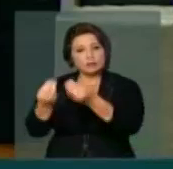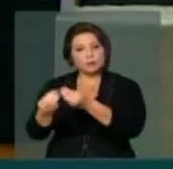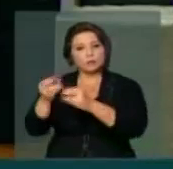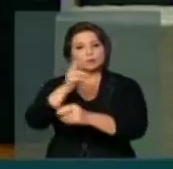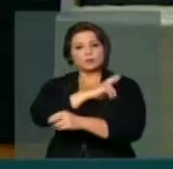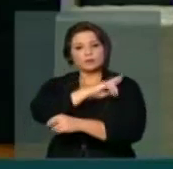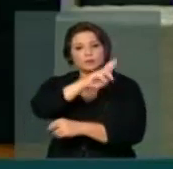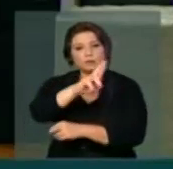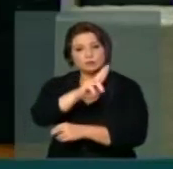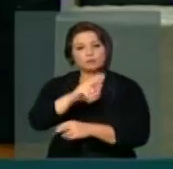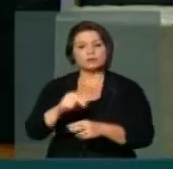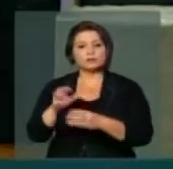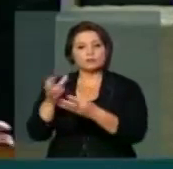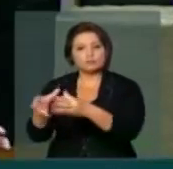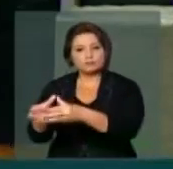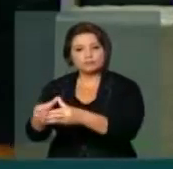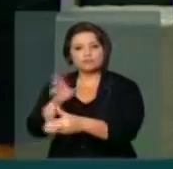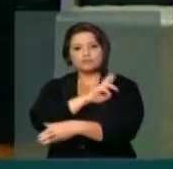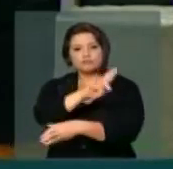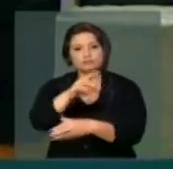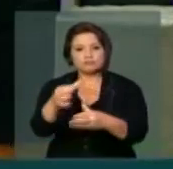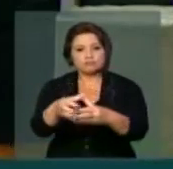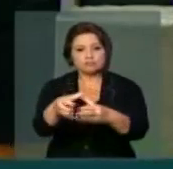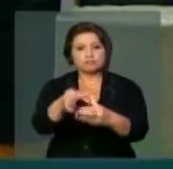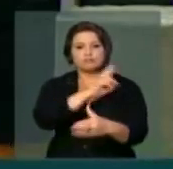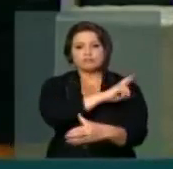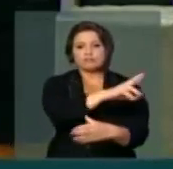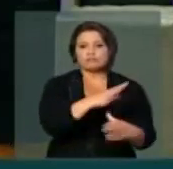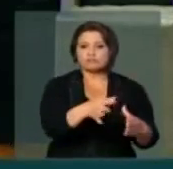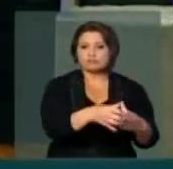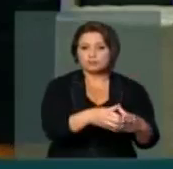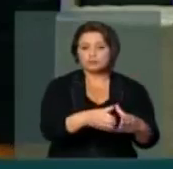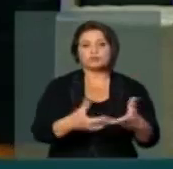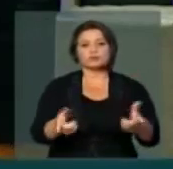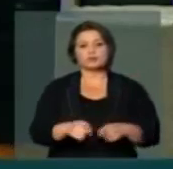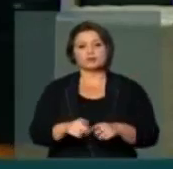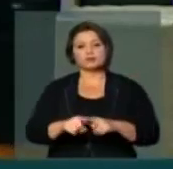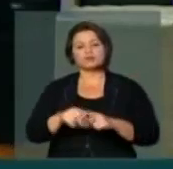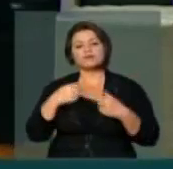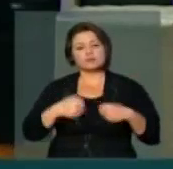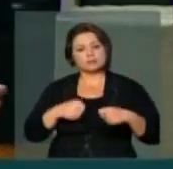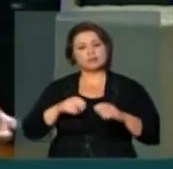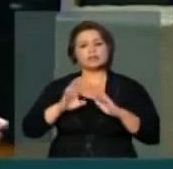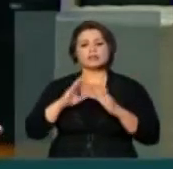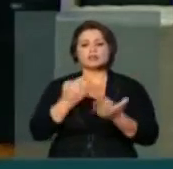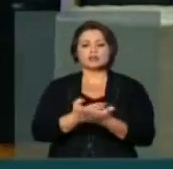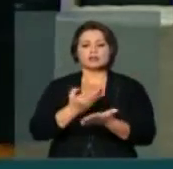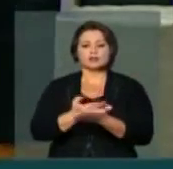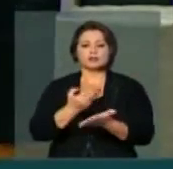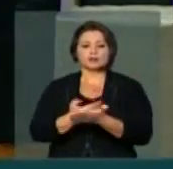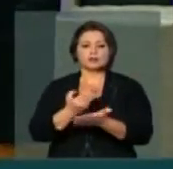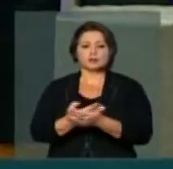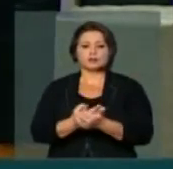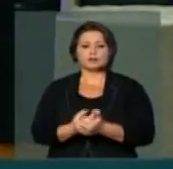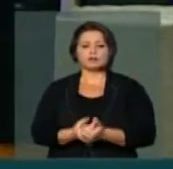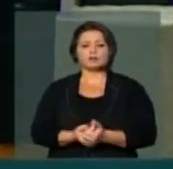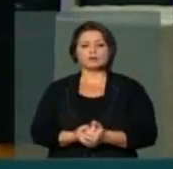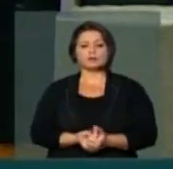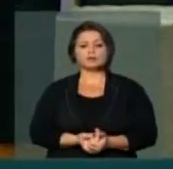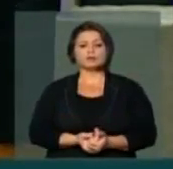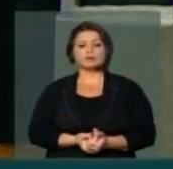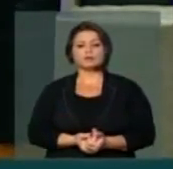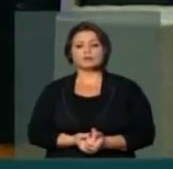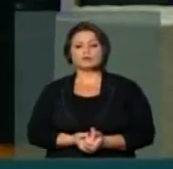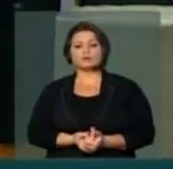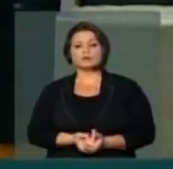responsabilidades, trouxe, por exemplo, a necessidade que nas escolas, no ensino fundamental e no ensino